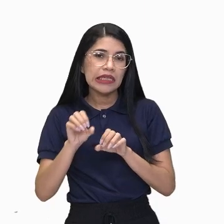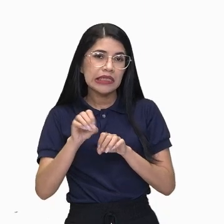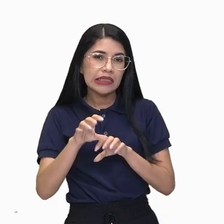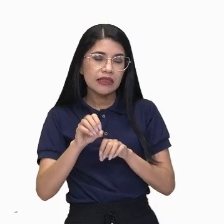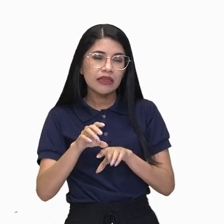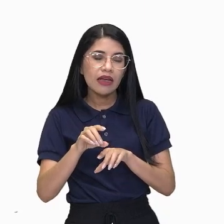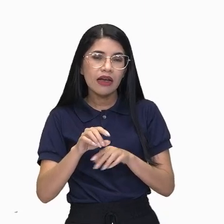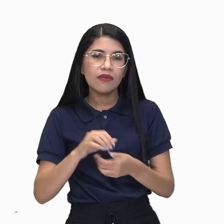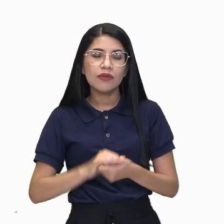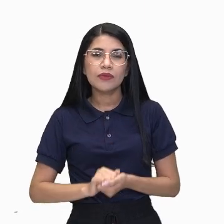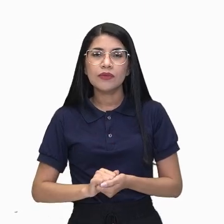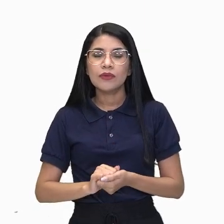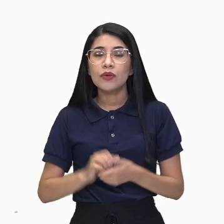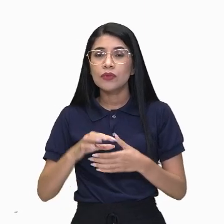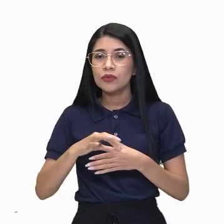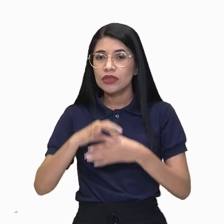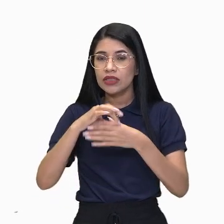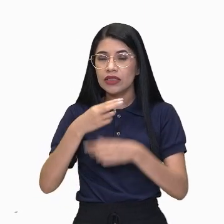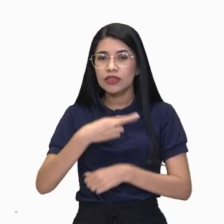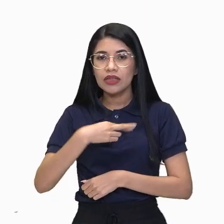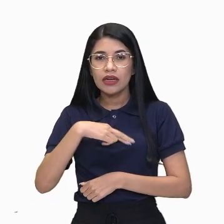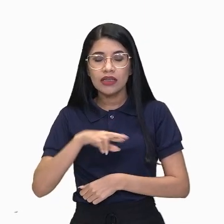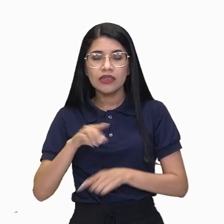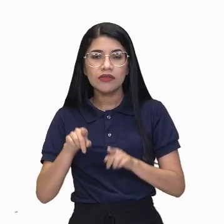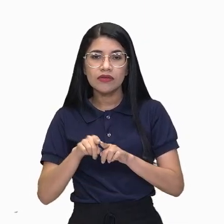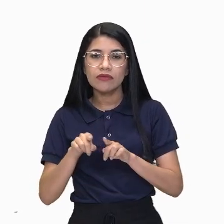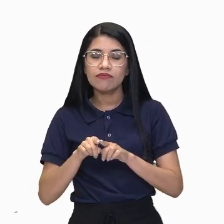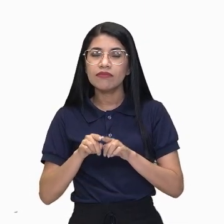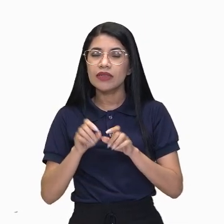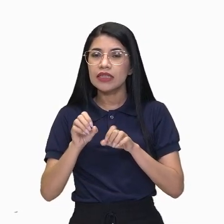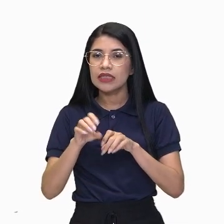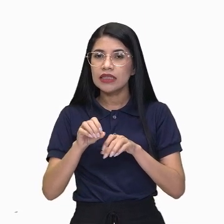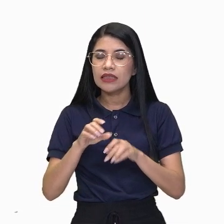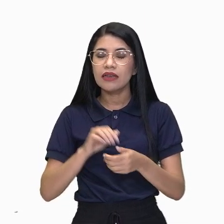chefes, líderes, né, religiosos ali, que são os caciques, né, ou os